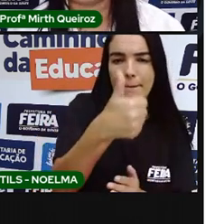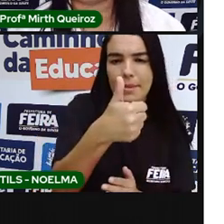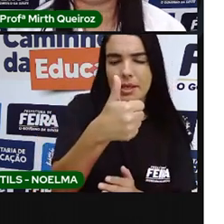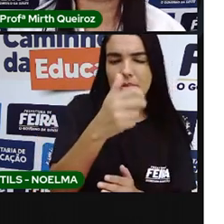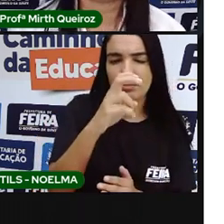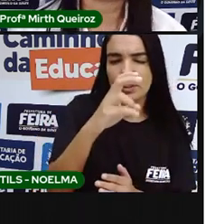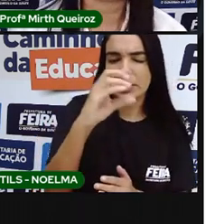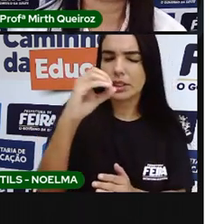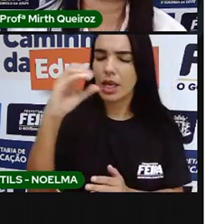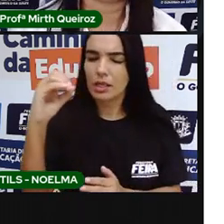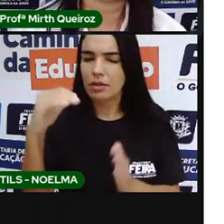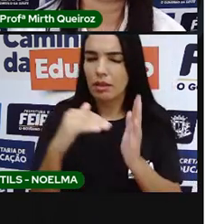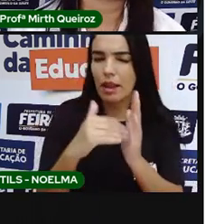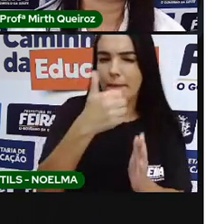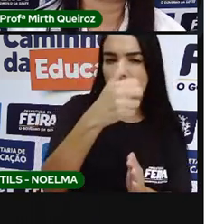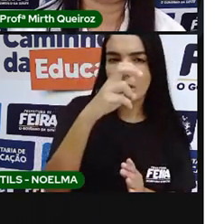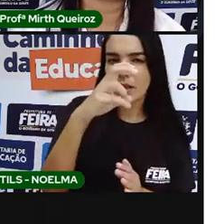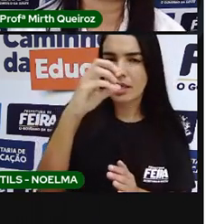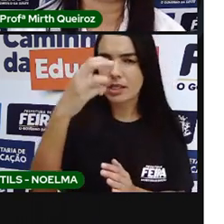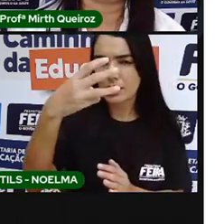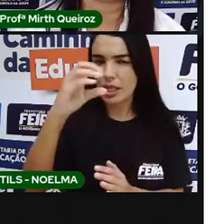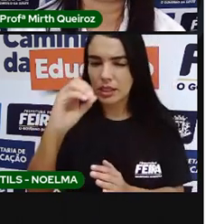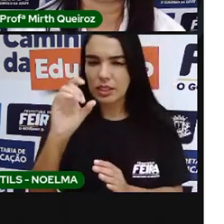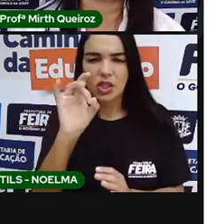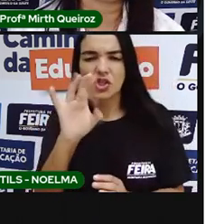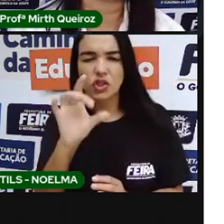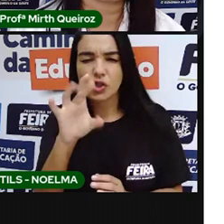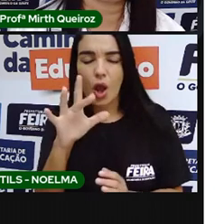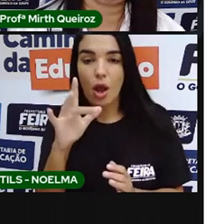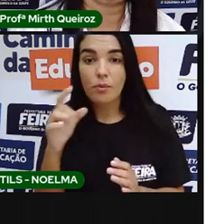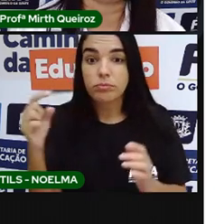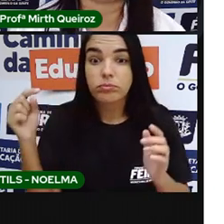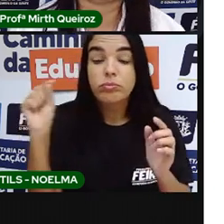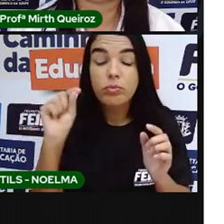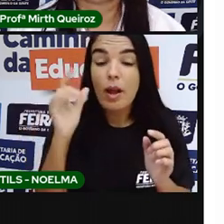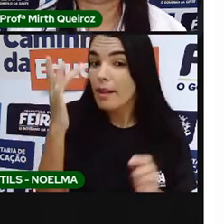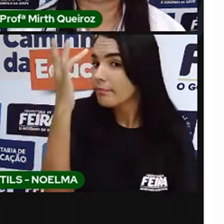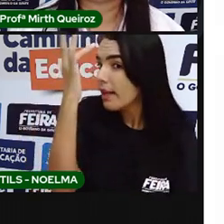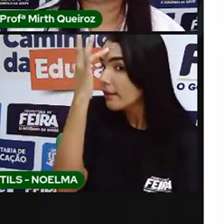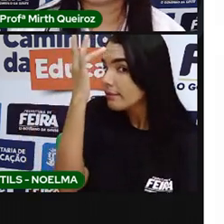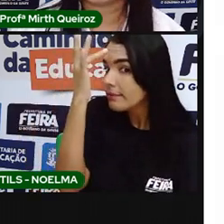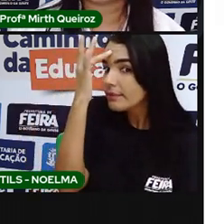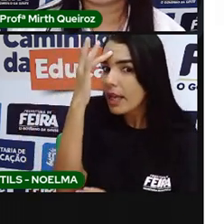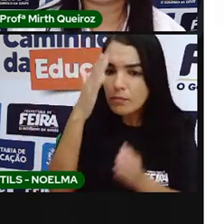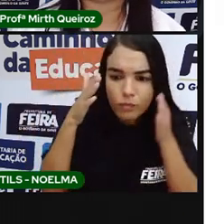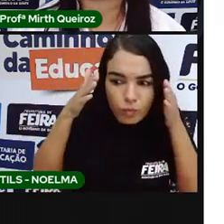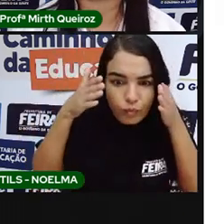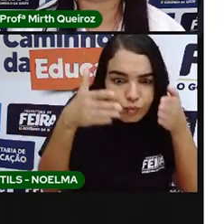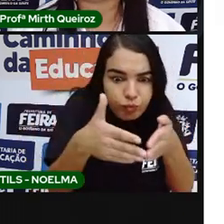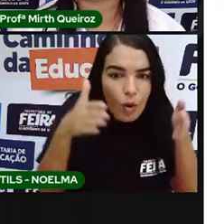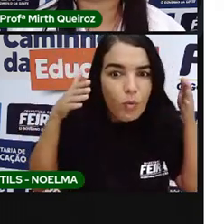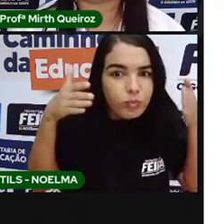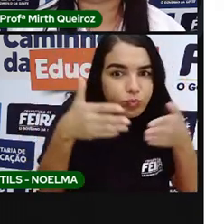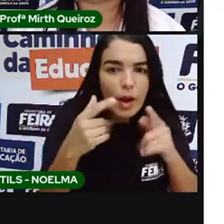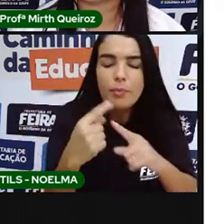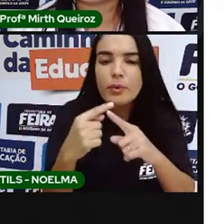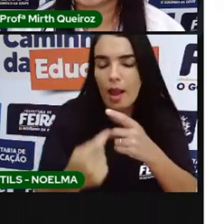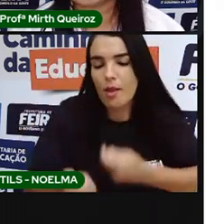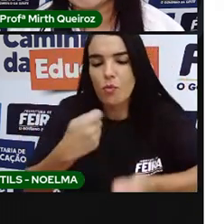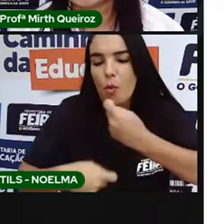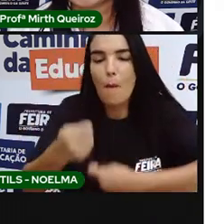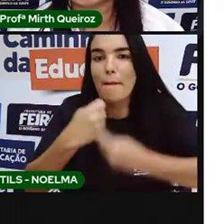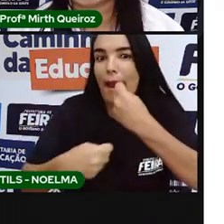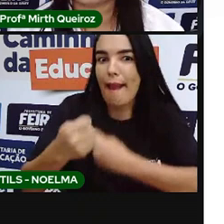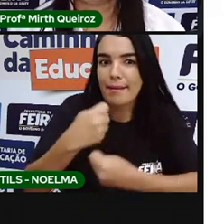a1530 os portugueses estavam mais focados lá nas especiarias vindas né e manter esse comércio com as índias que